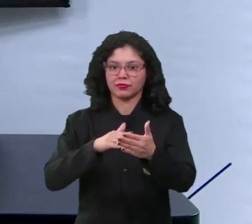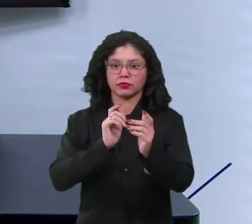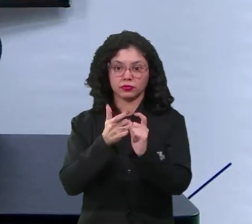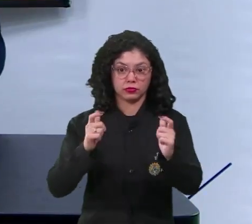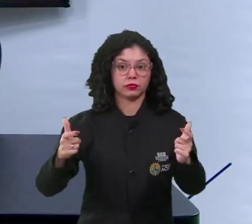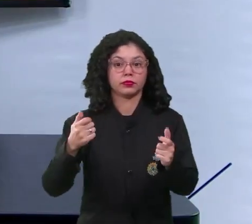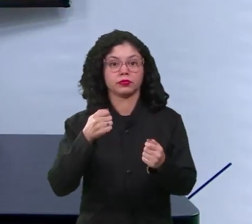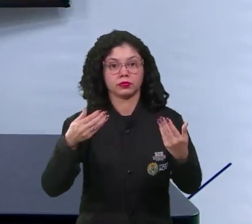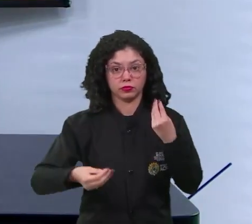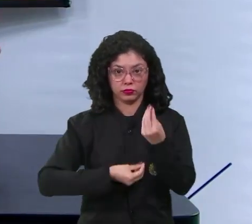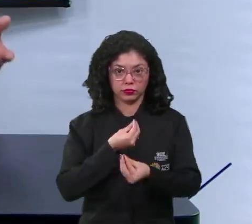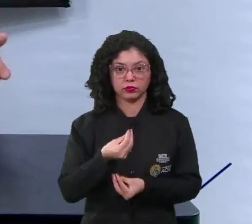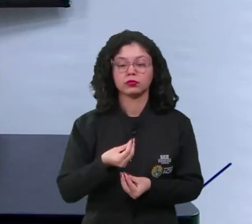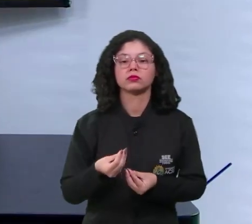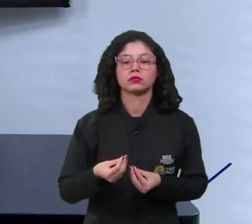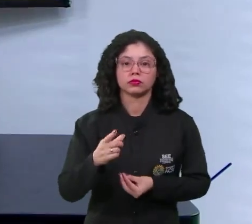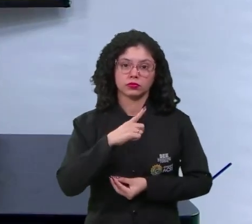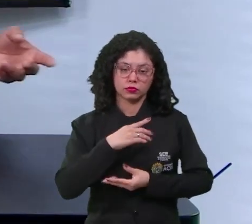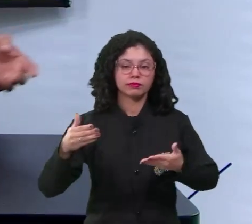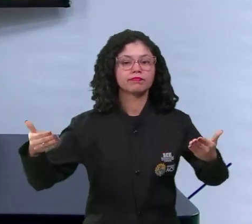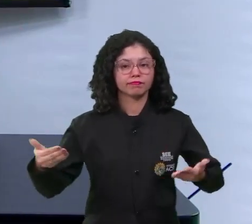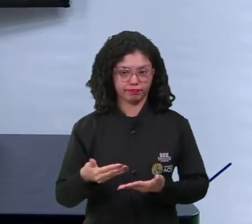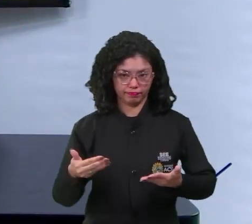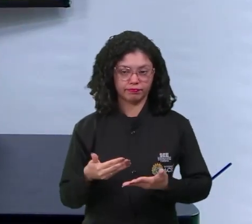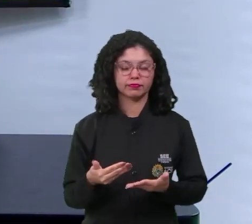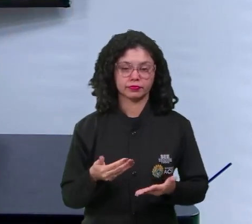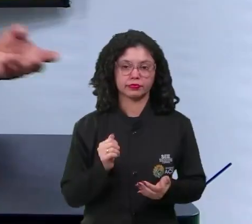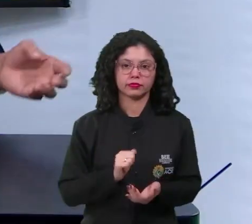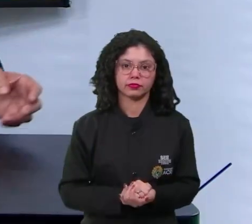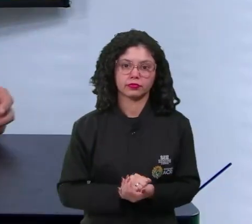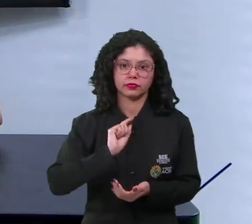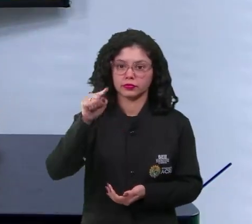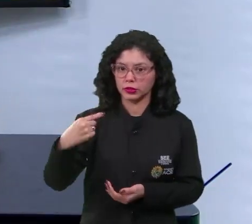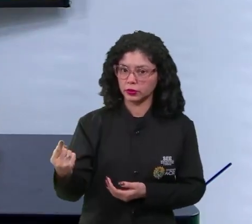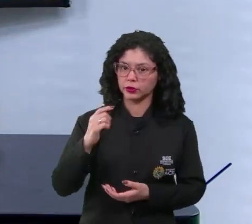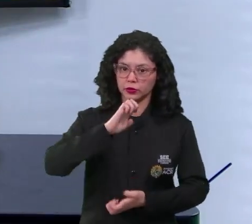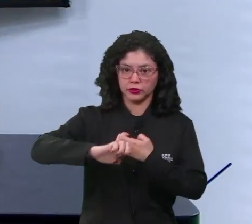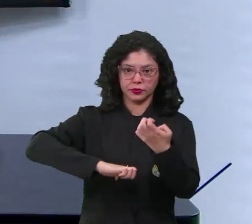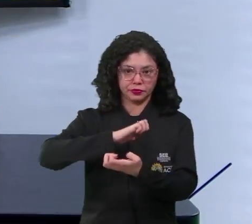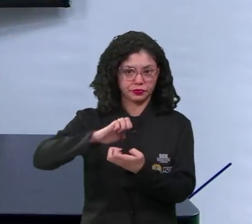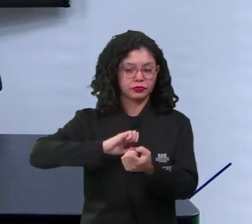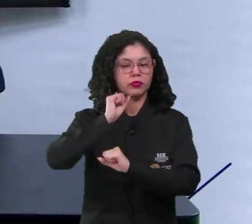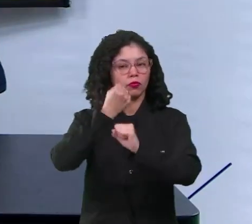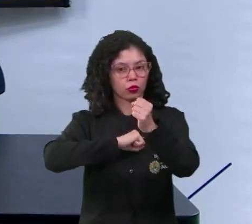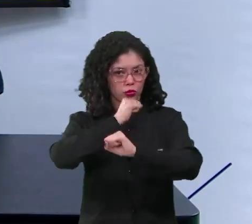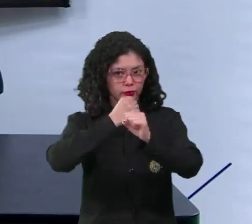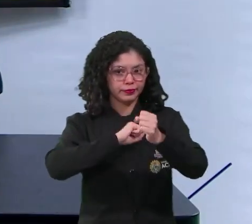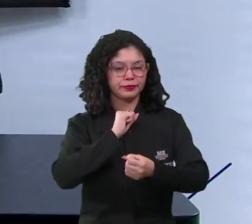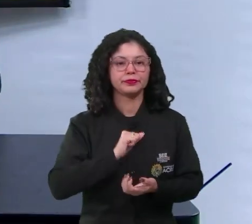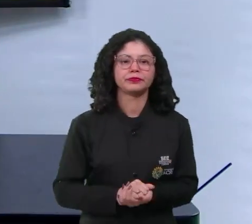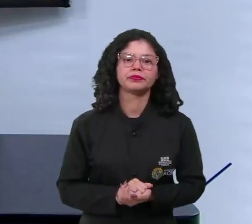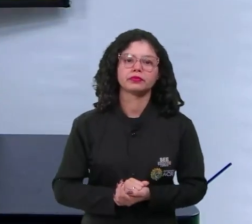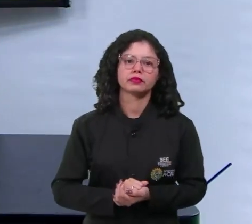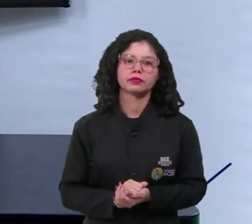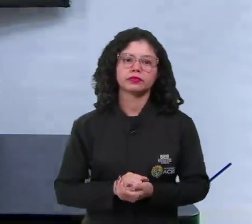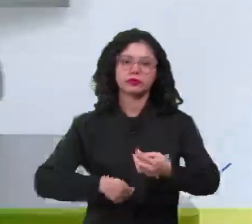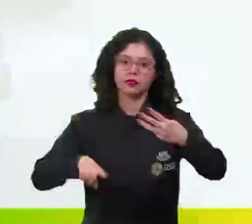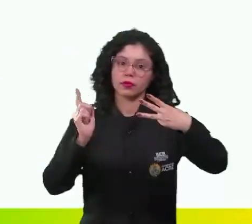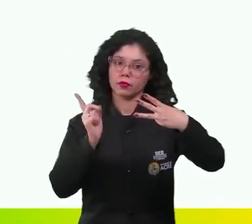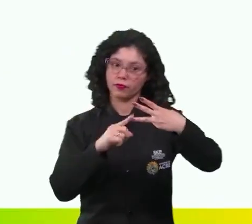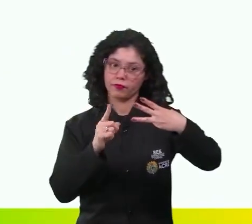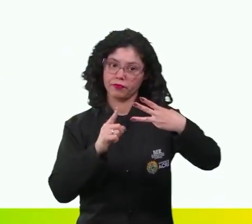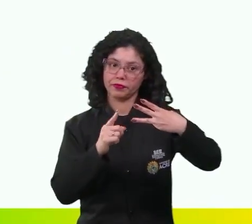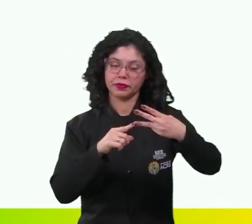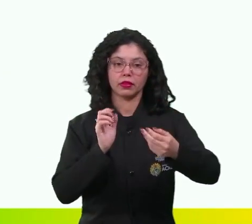tão grande quanto nós temos agora no pós-revolução industrial. Agora, num terceiro